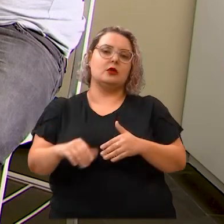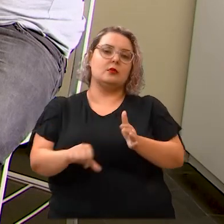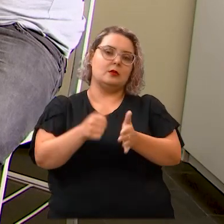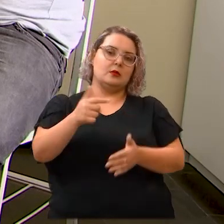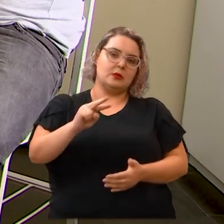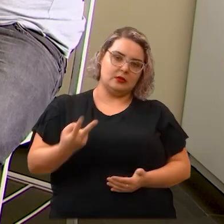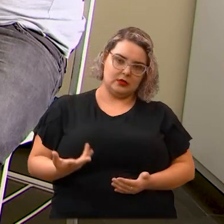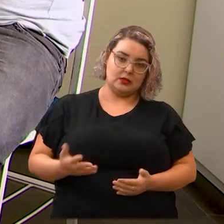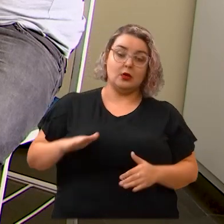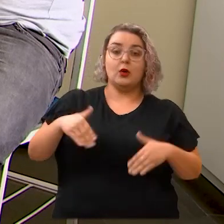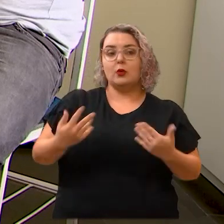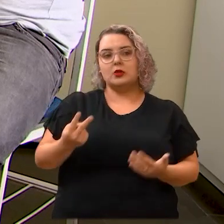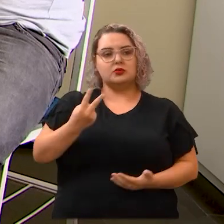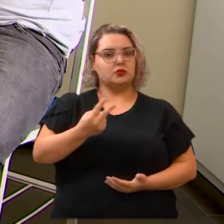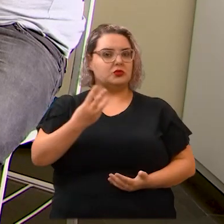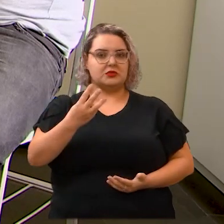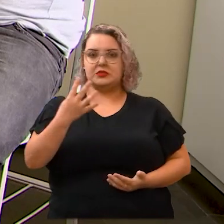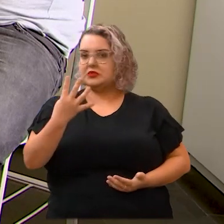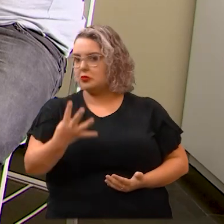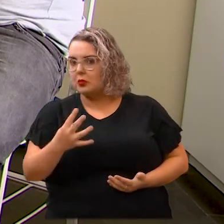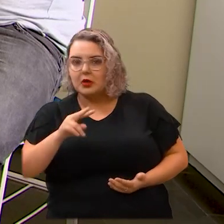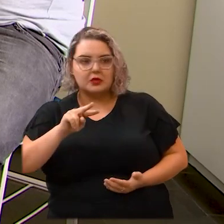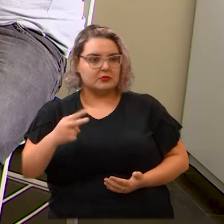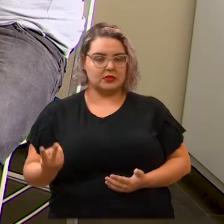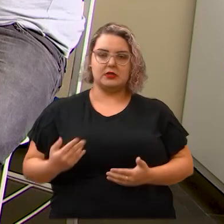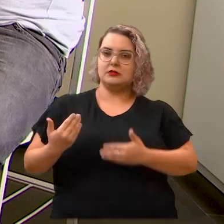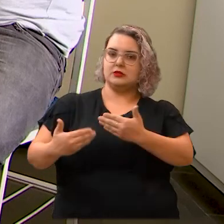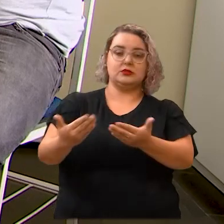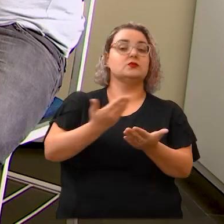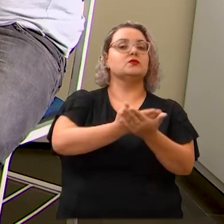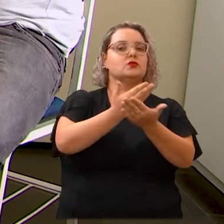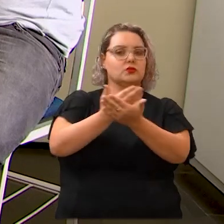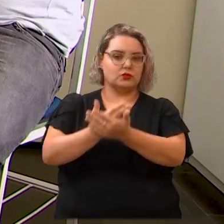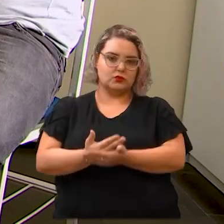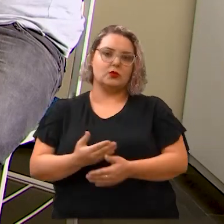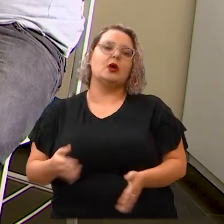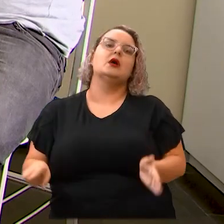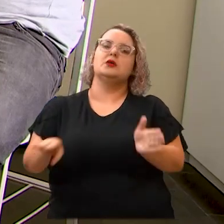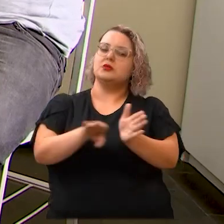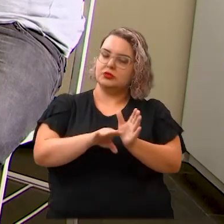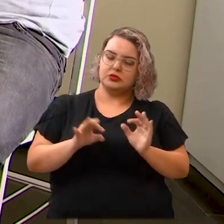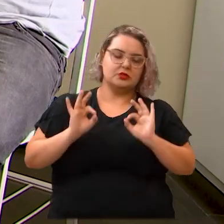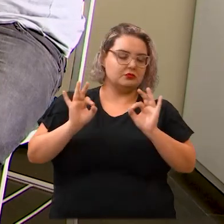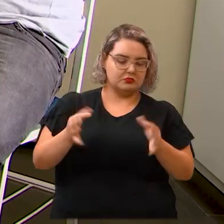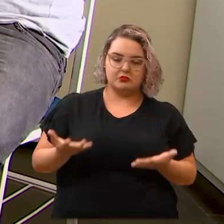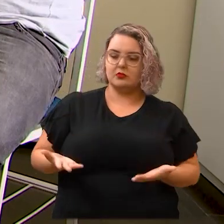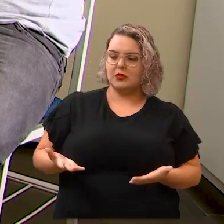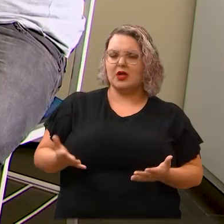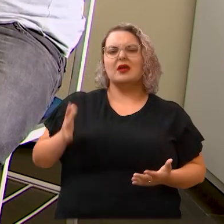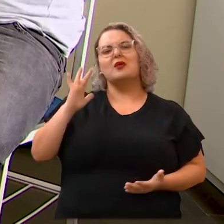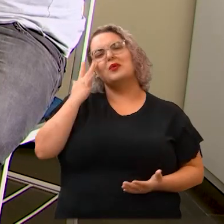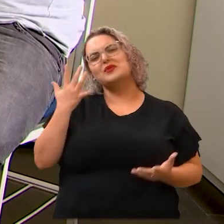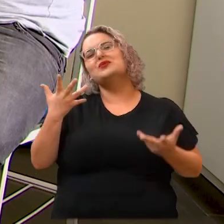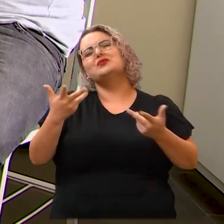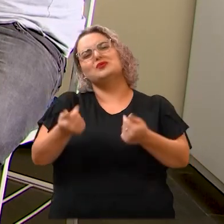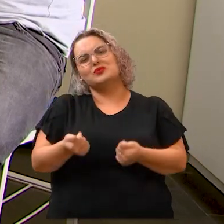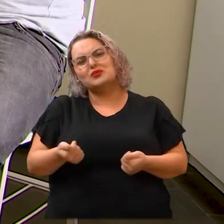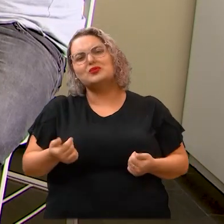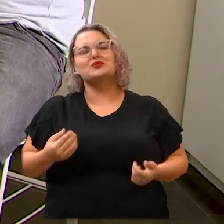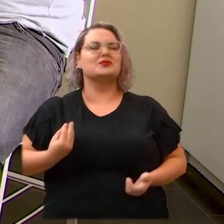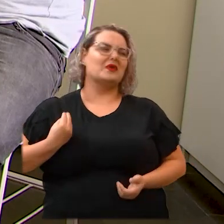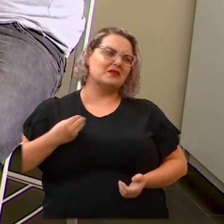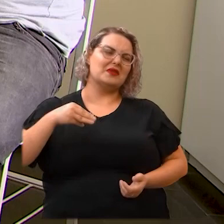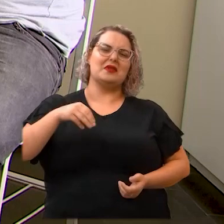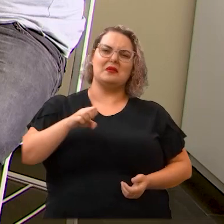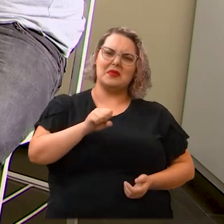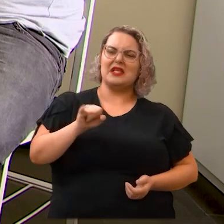pela primeira vez agora quando você fez duas três vezes e durante todo esse tempo estudou aí você chega lá eu acho que tudo na vida né